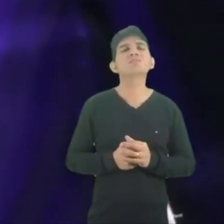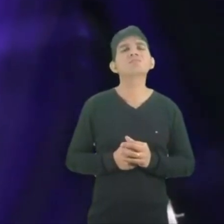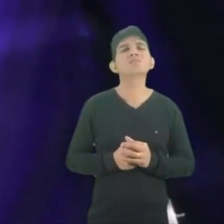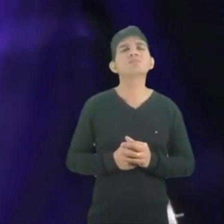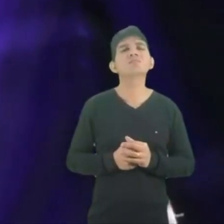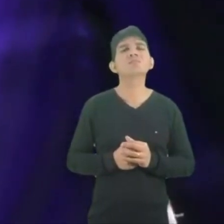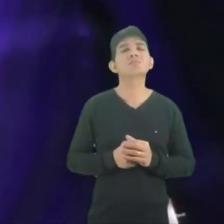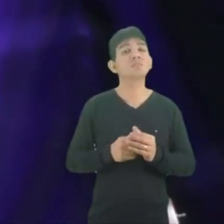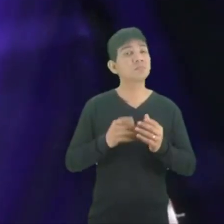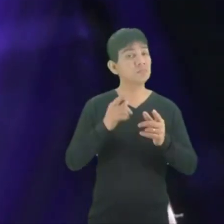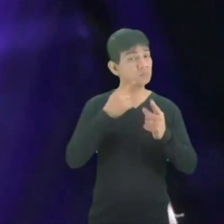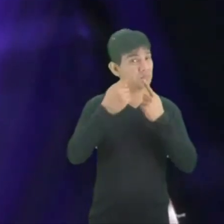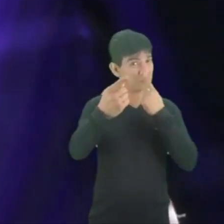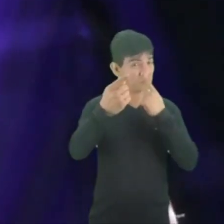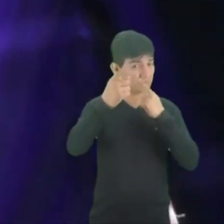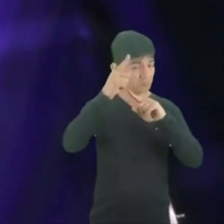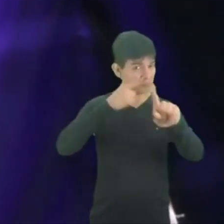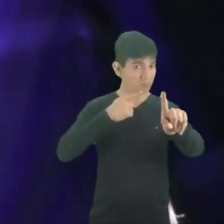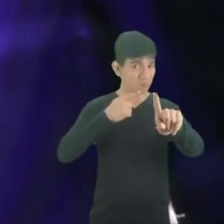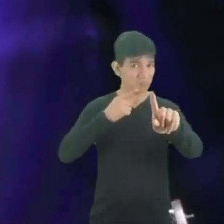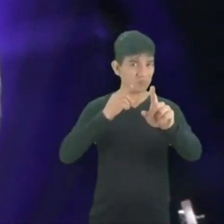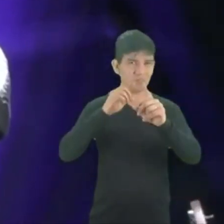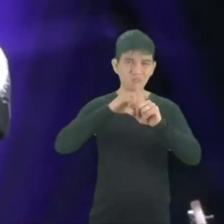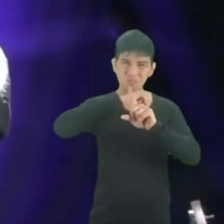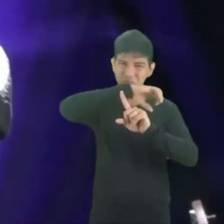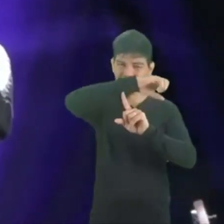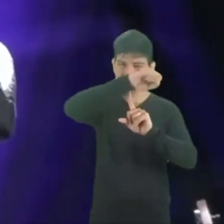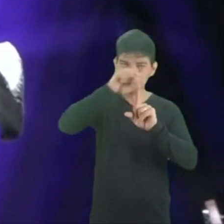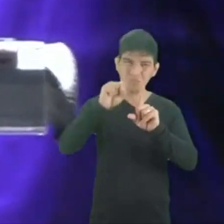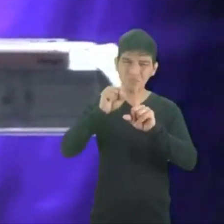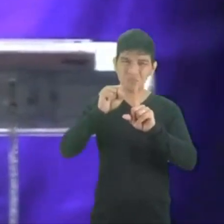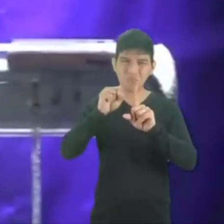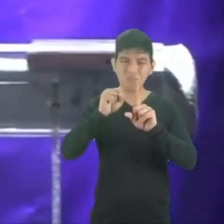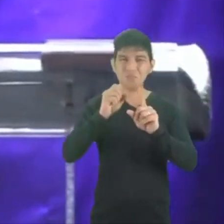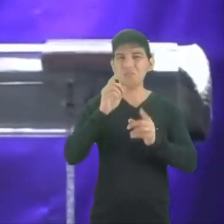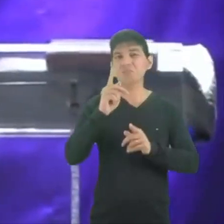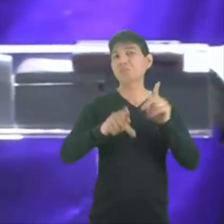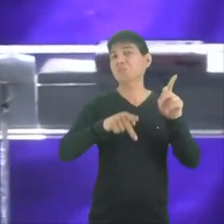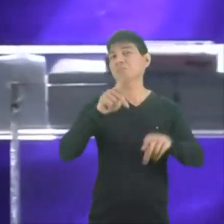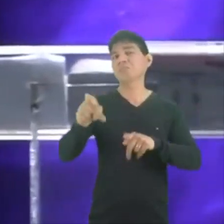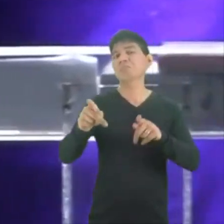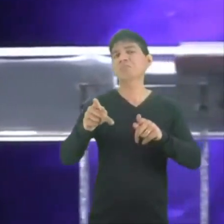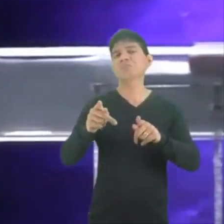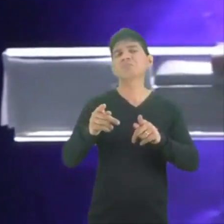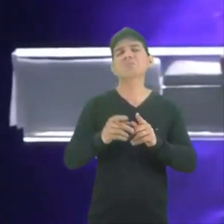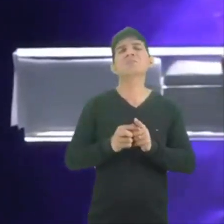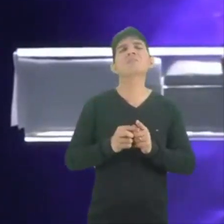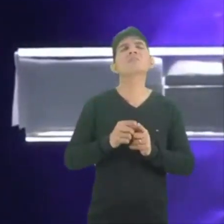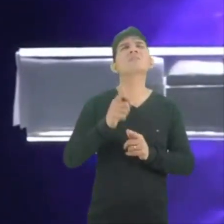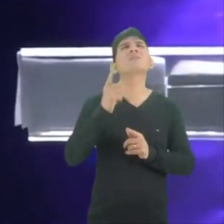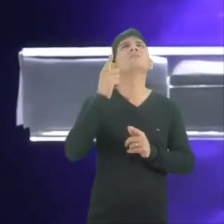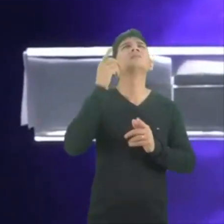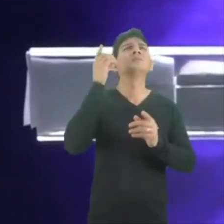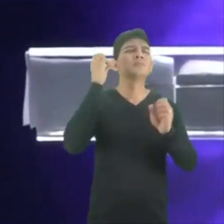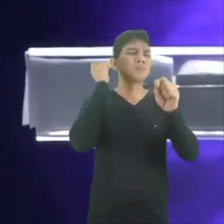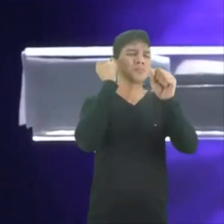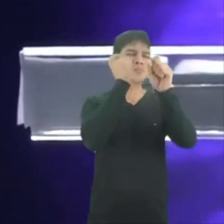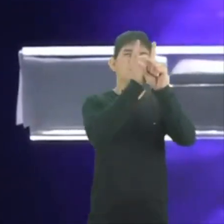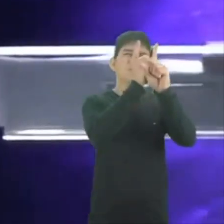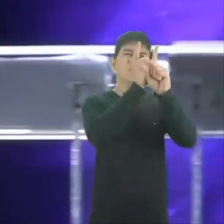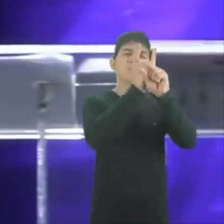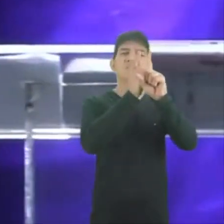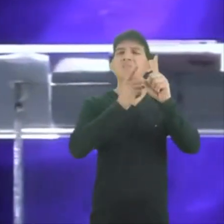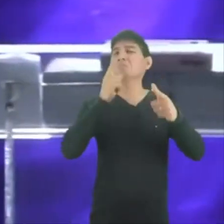está acontecendo na nossa sociedade. Muitas pessoas, né, talvez alguns de vocês, chegariam com Deus e perguntariam o porquê disso, o